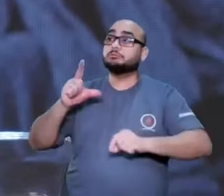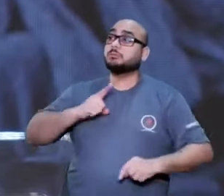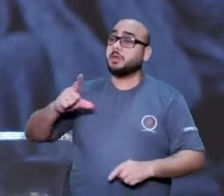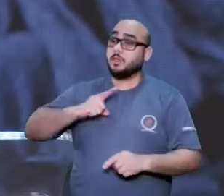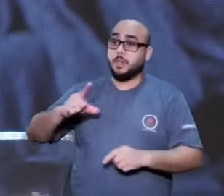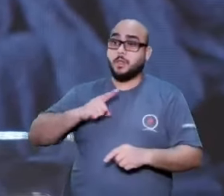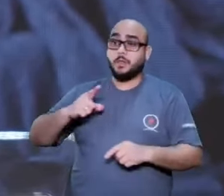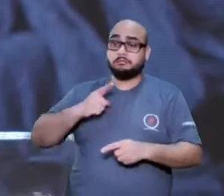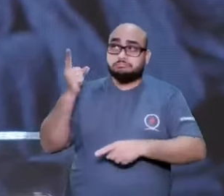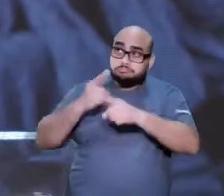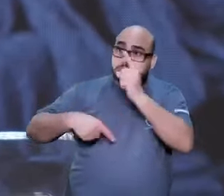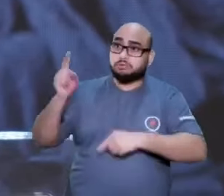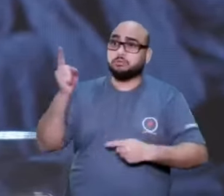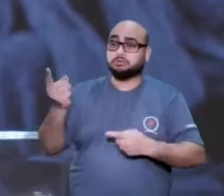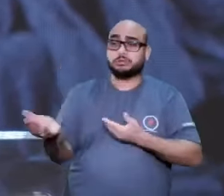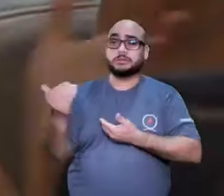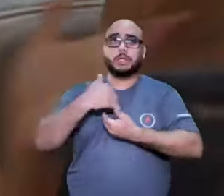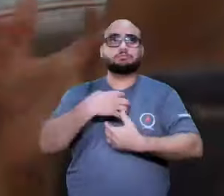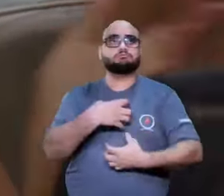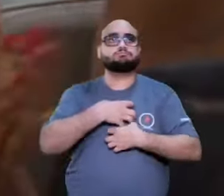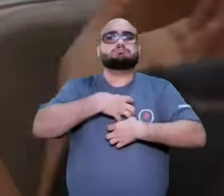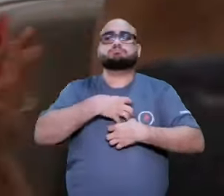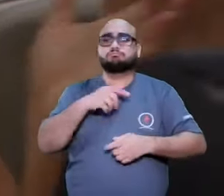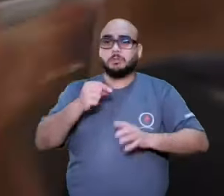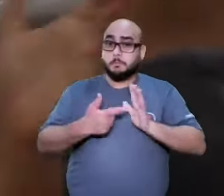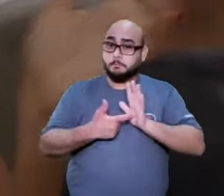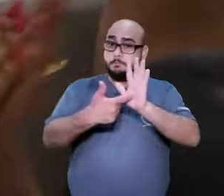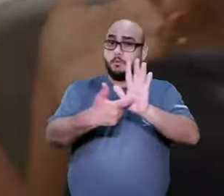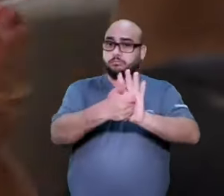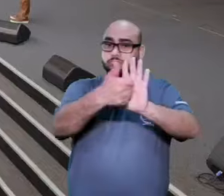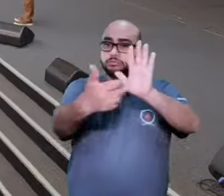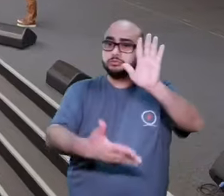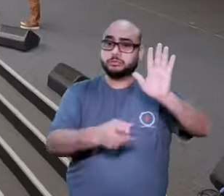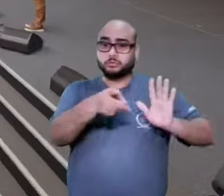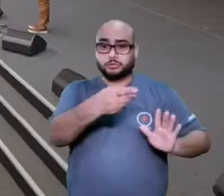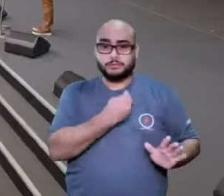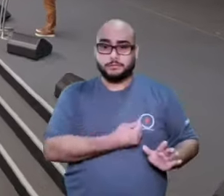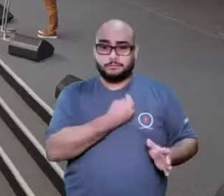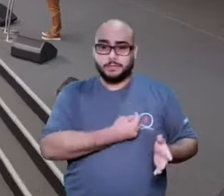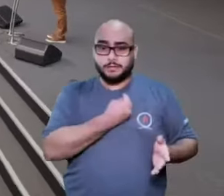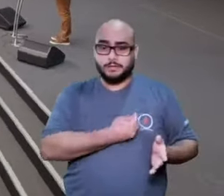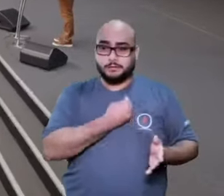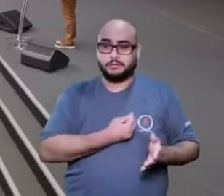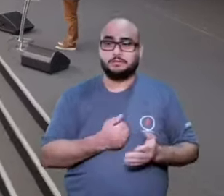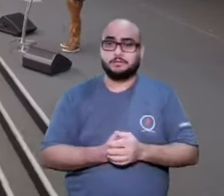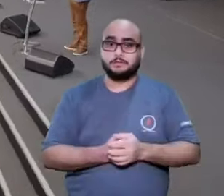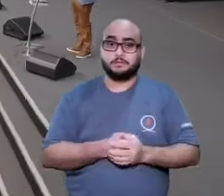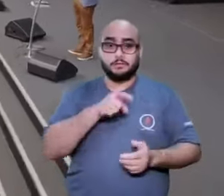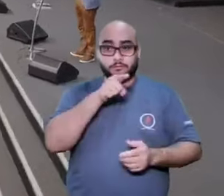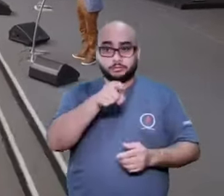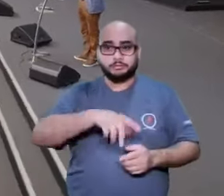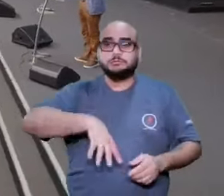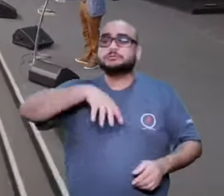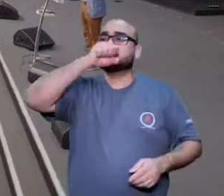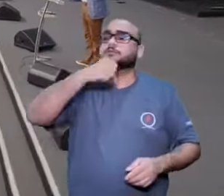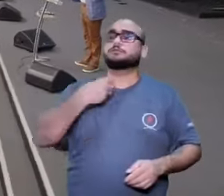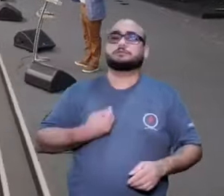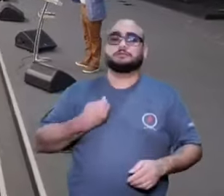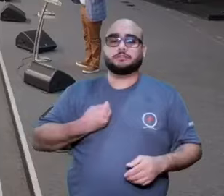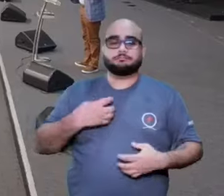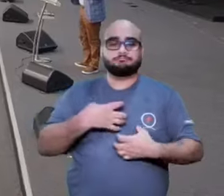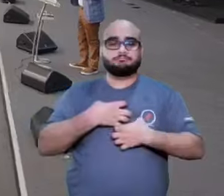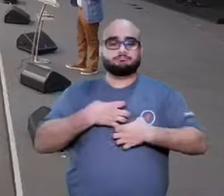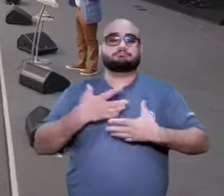entrando dentro de você sinalizando você está vivo você está viva você está viva você está vivo